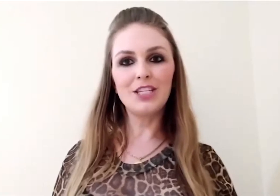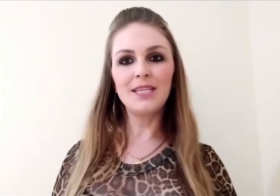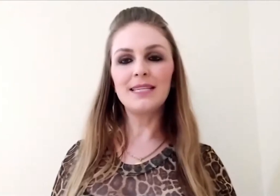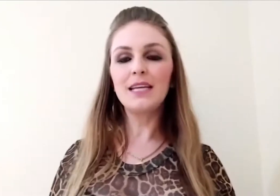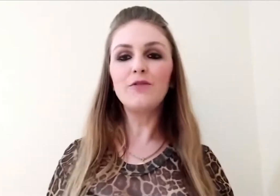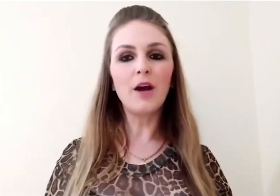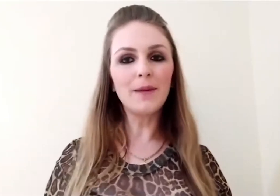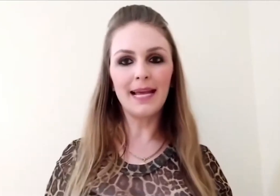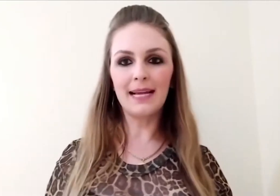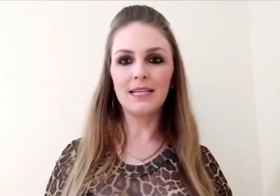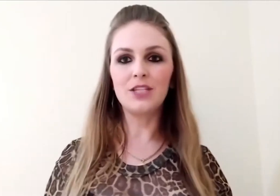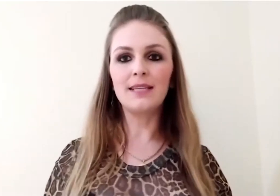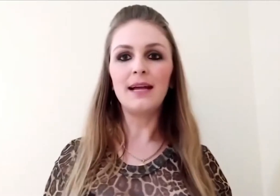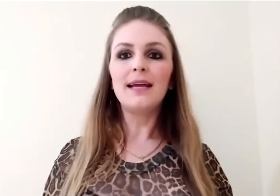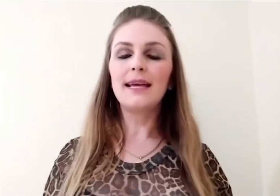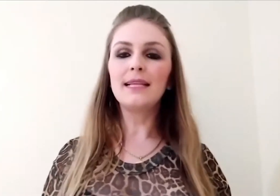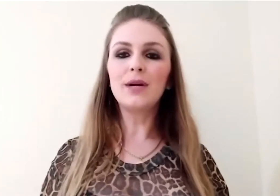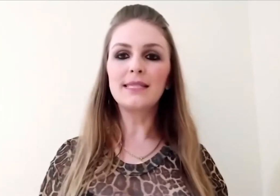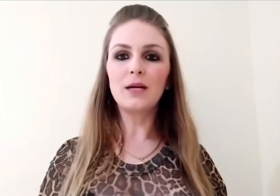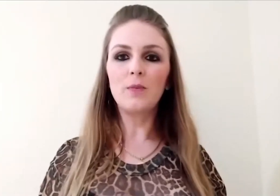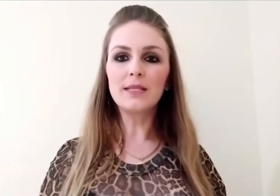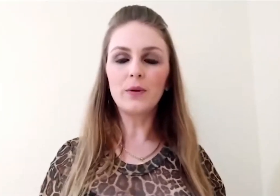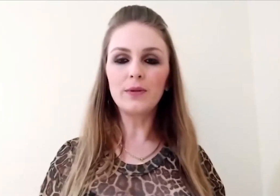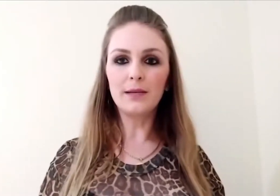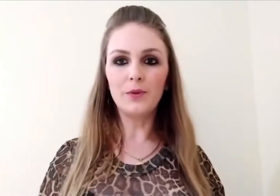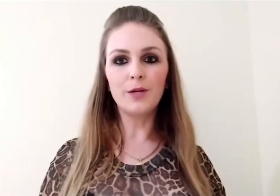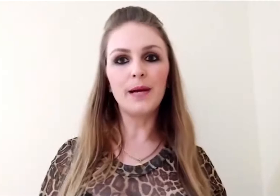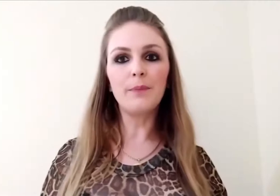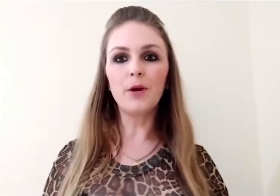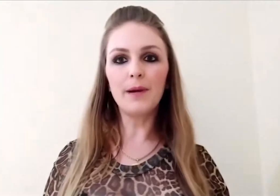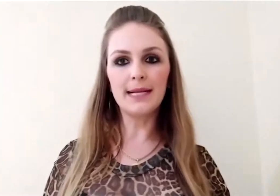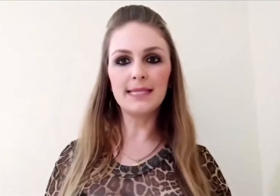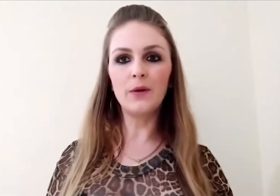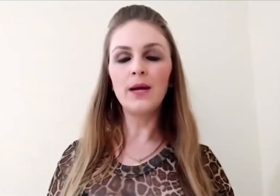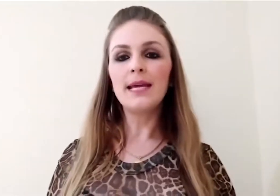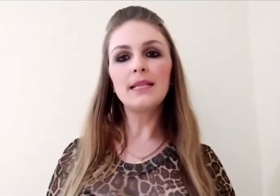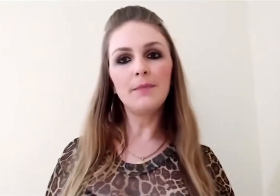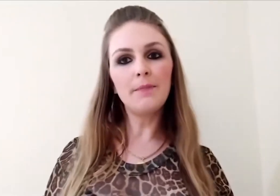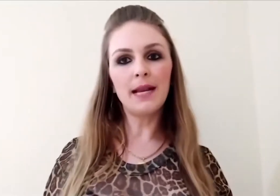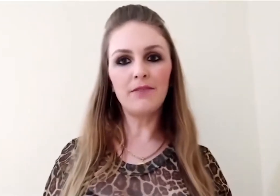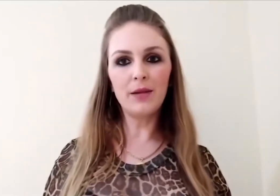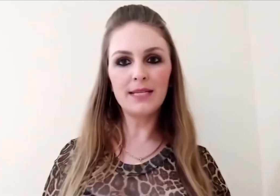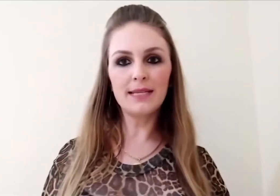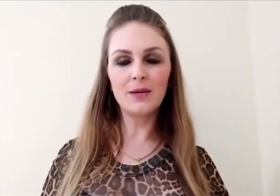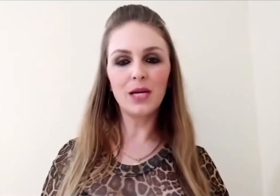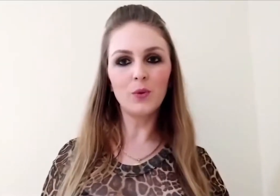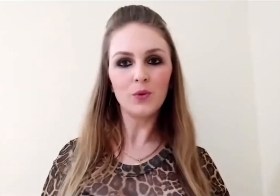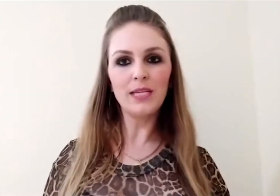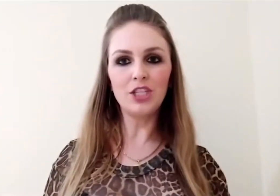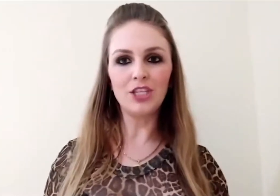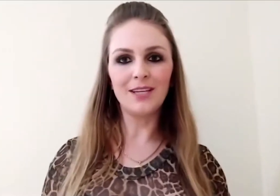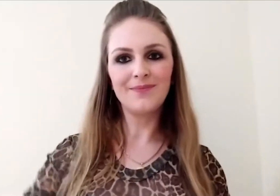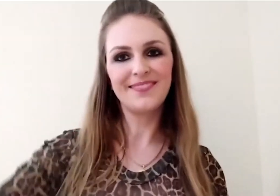saber da Letícia de que forma que ela acredita que a educação possa contribuir para a propagação e também para a valorização